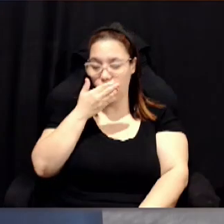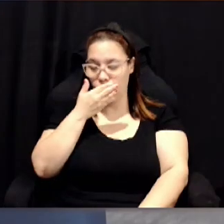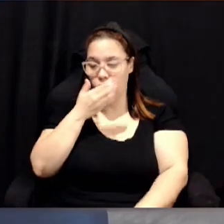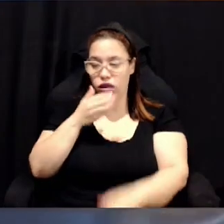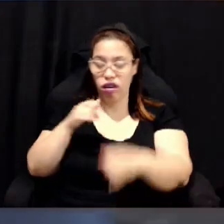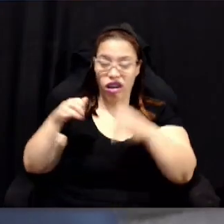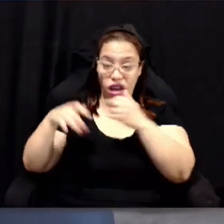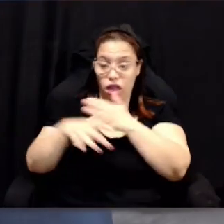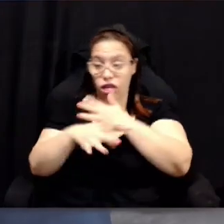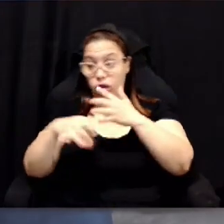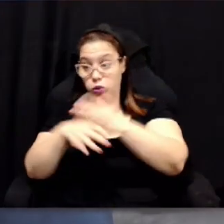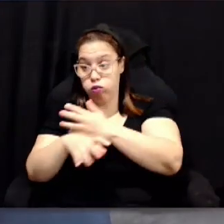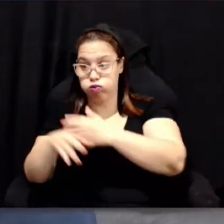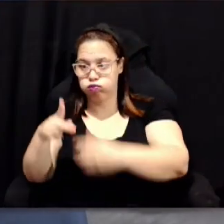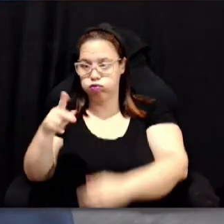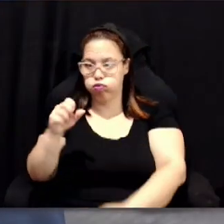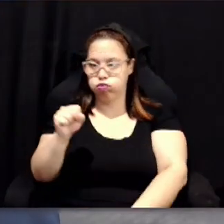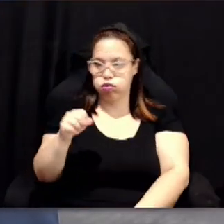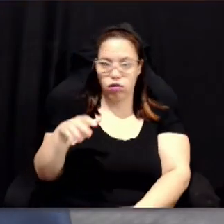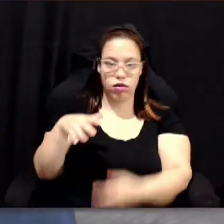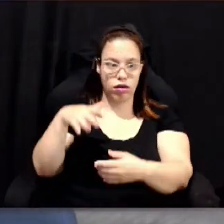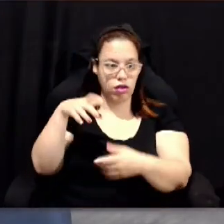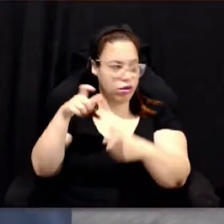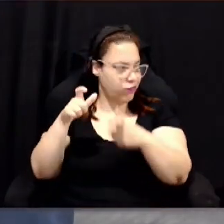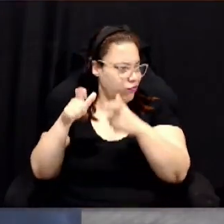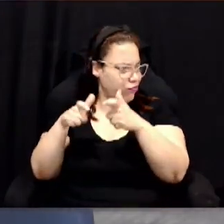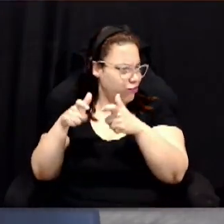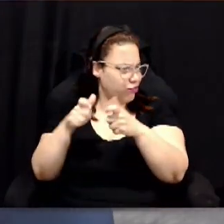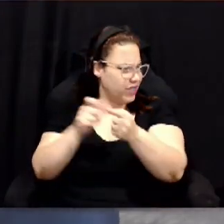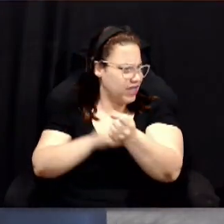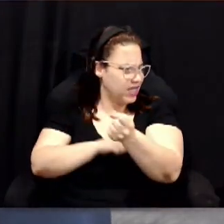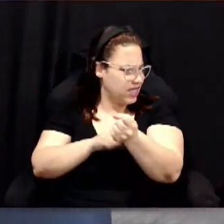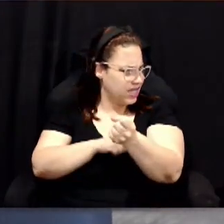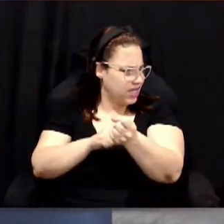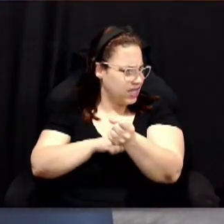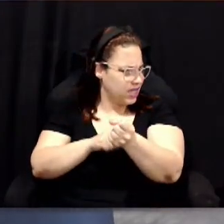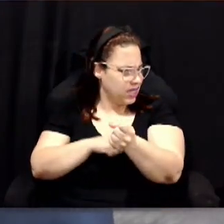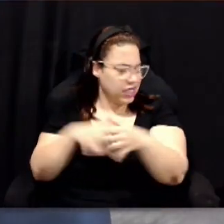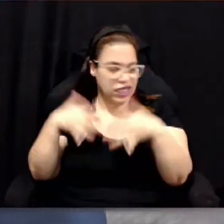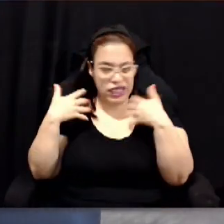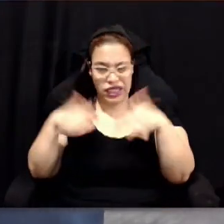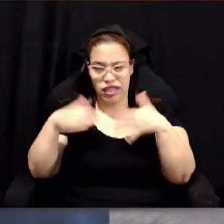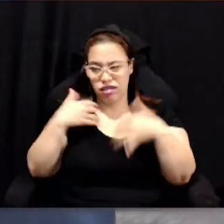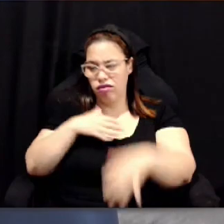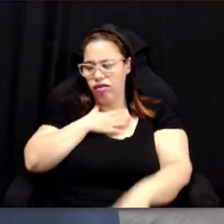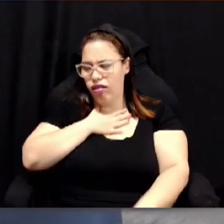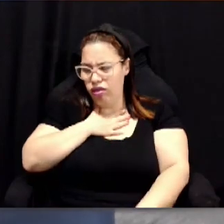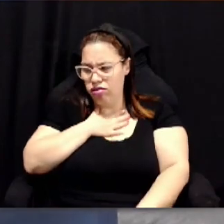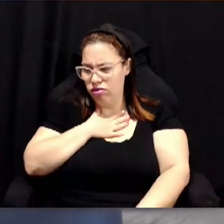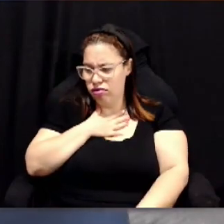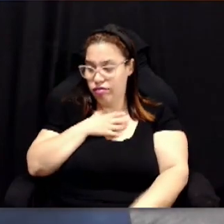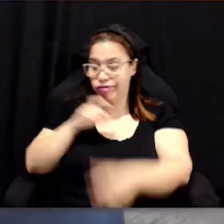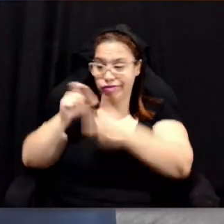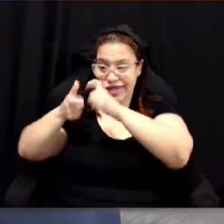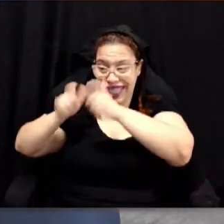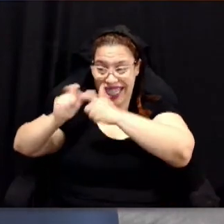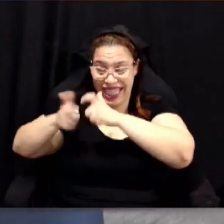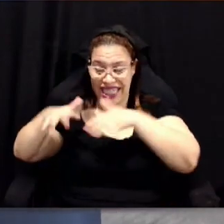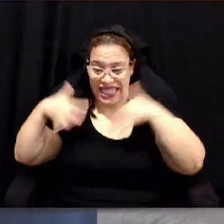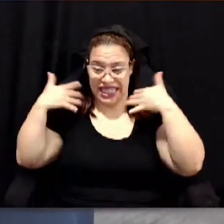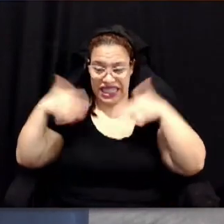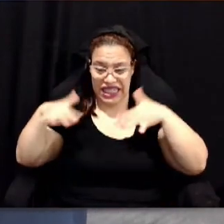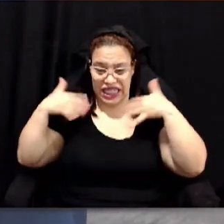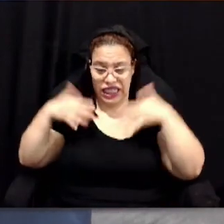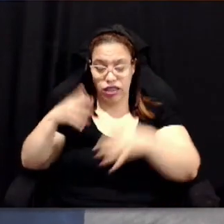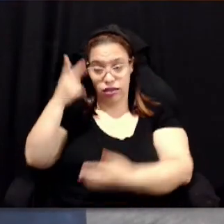pronto atendimento, a criança acaba ficando já com a crise da gripe e tosse, e às vezes também tem a crise dela ali normal,